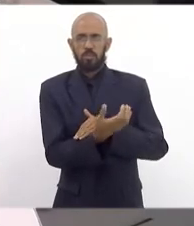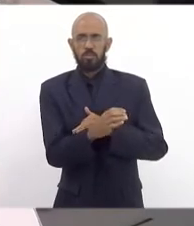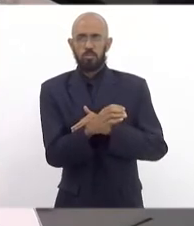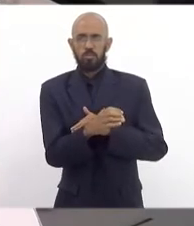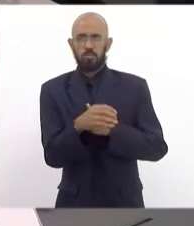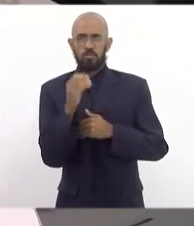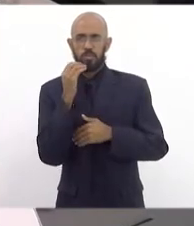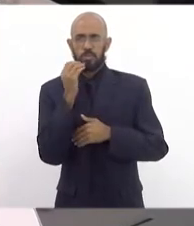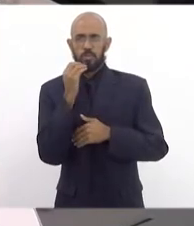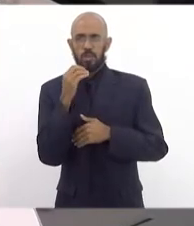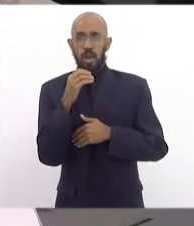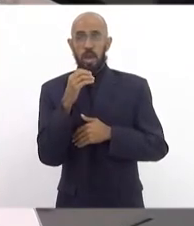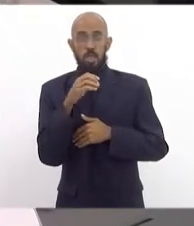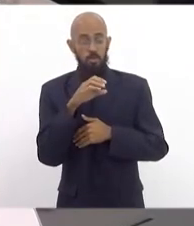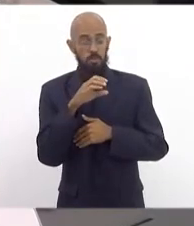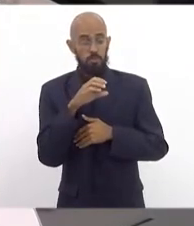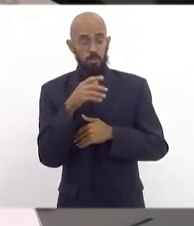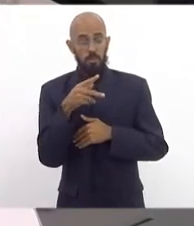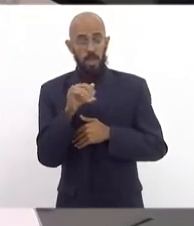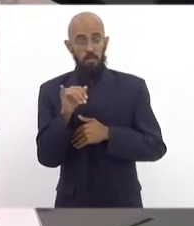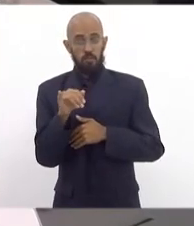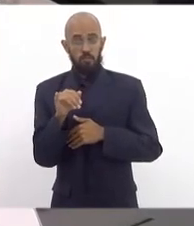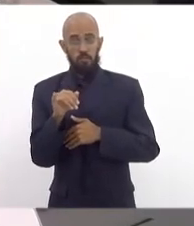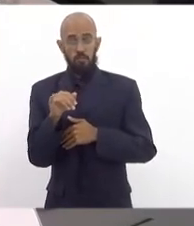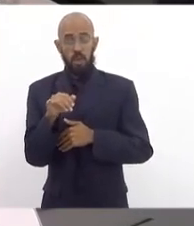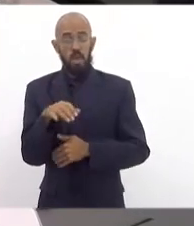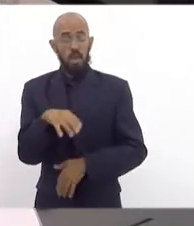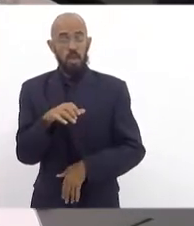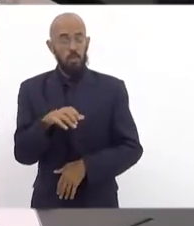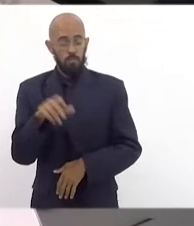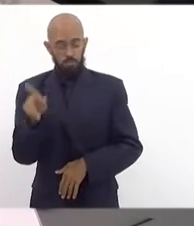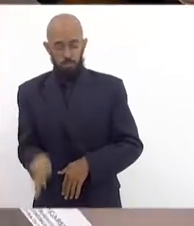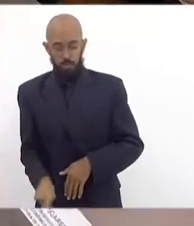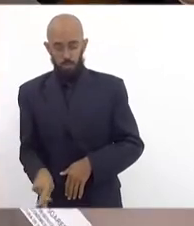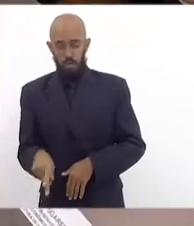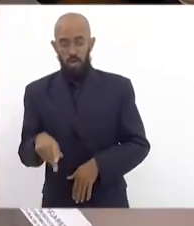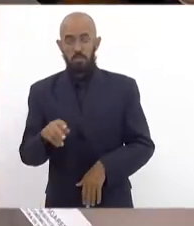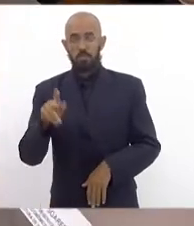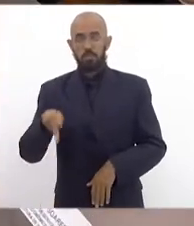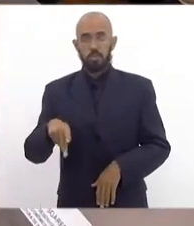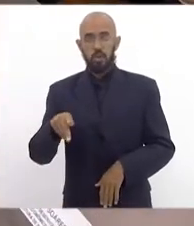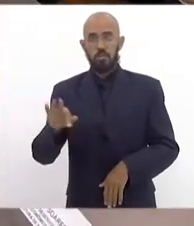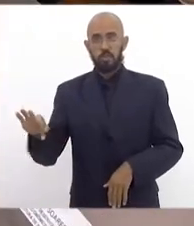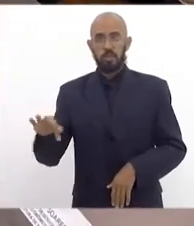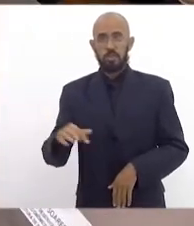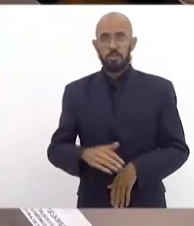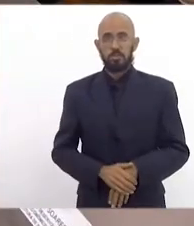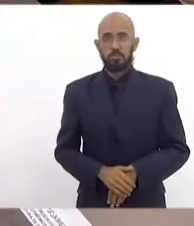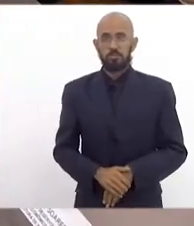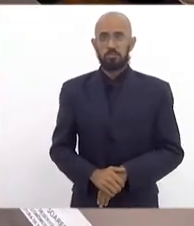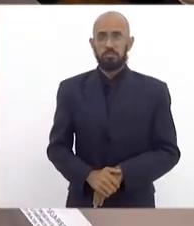pode ou não pessoa física se mas também nós CNPJ a gente podia Antigamente eu tô dizendo que isso aí na pessoa